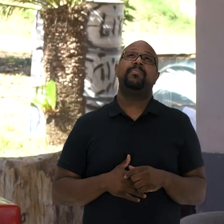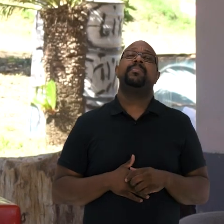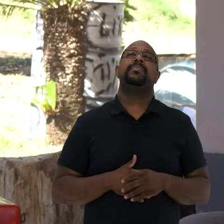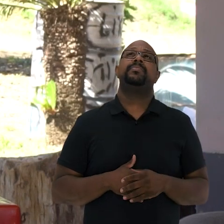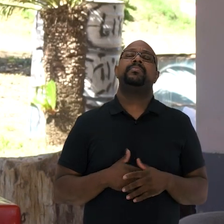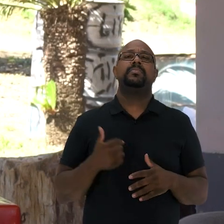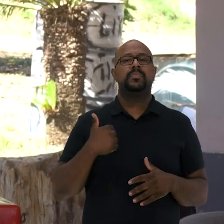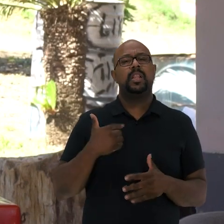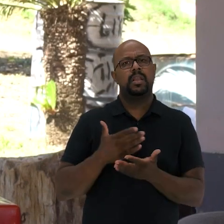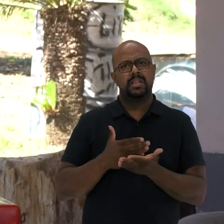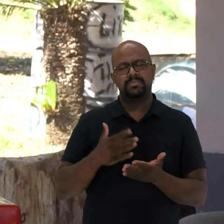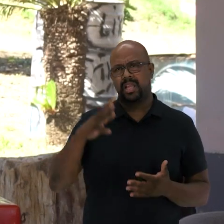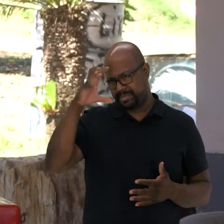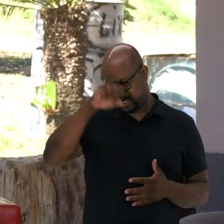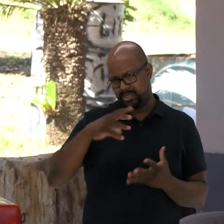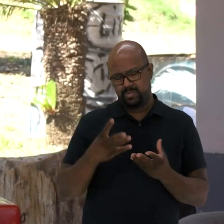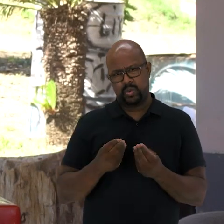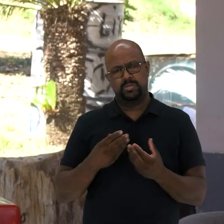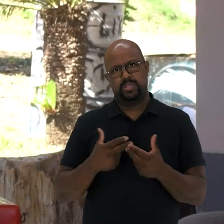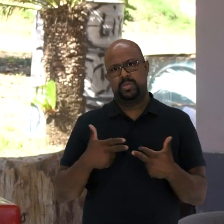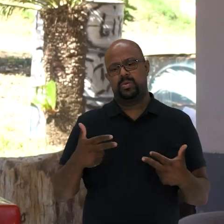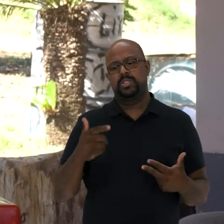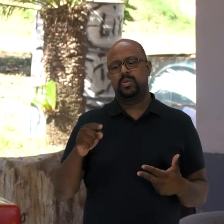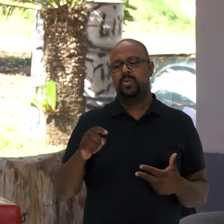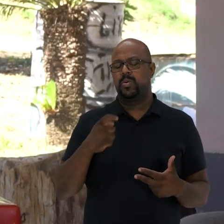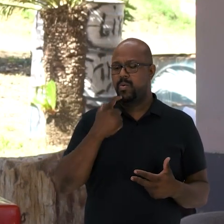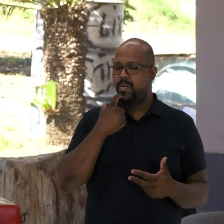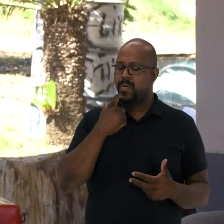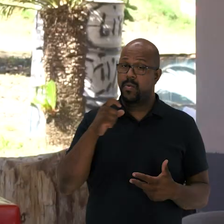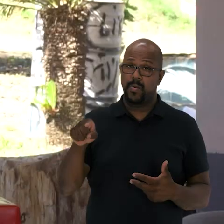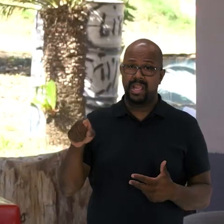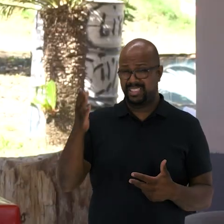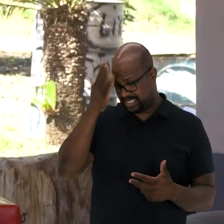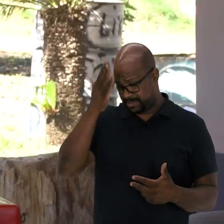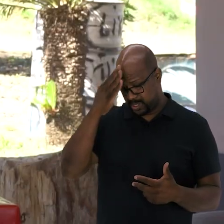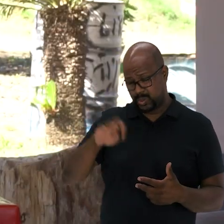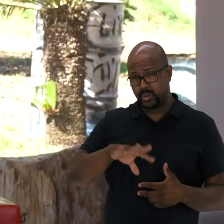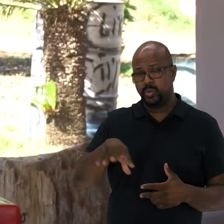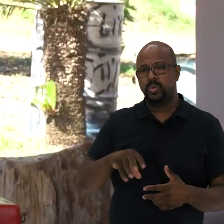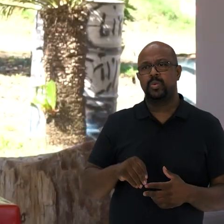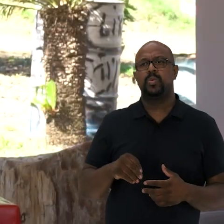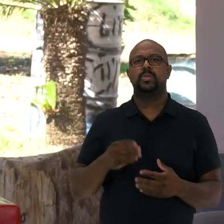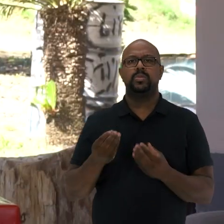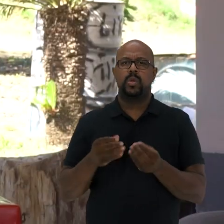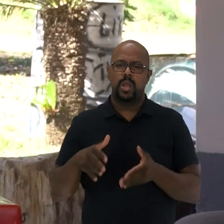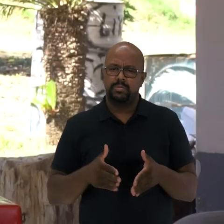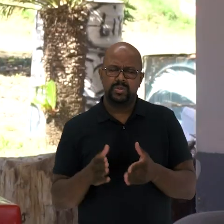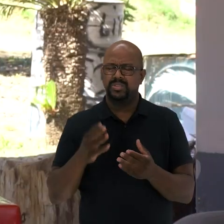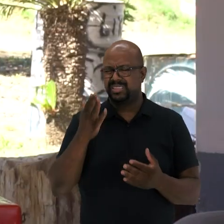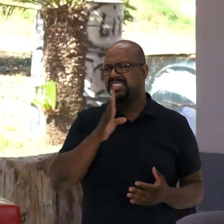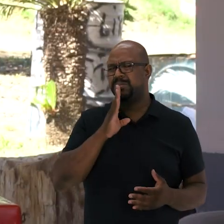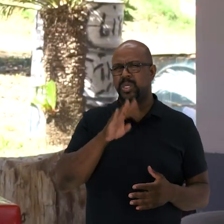E aonde aprendi muitas coisas então ele que sabia tudo, né? Das